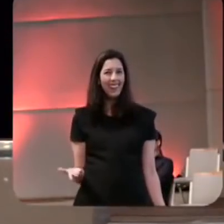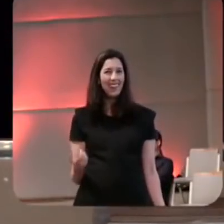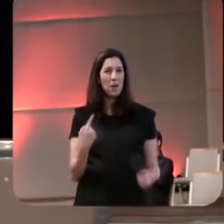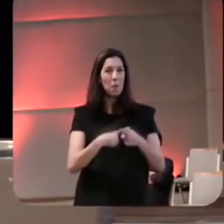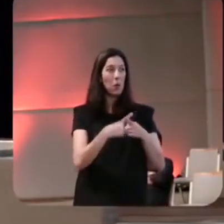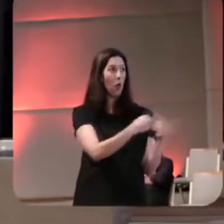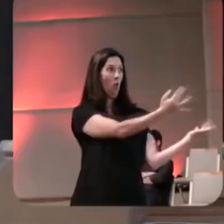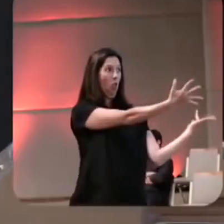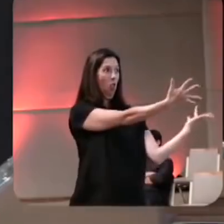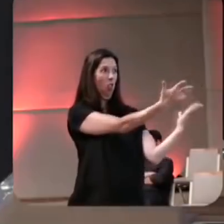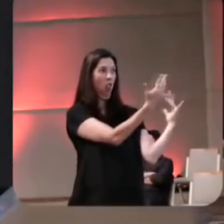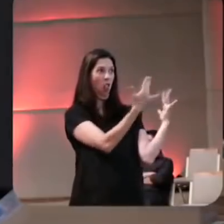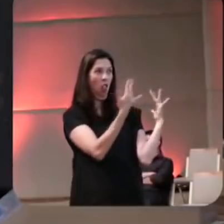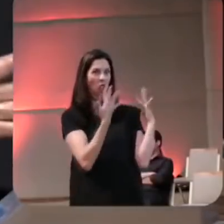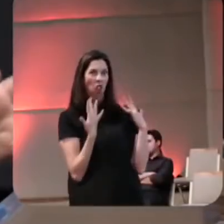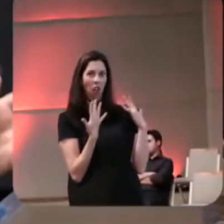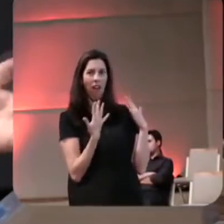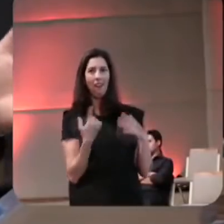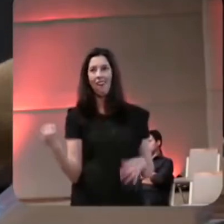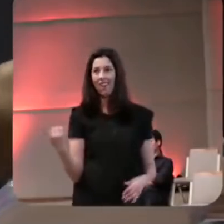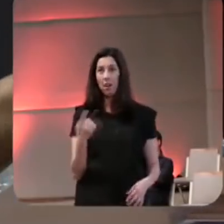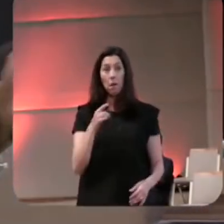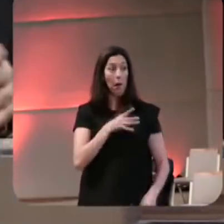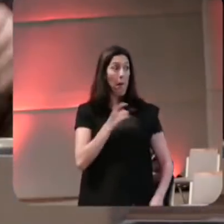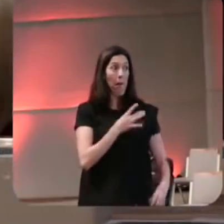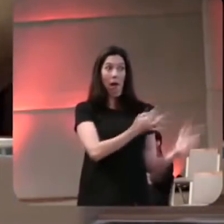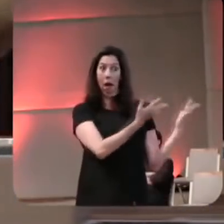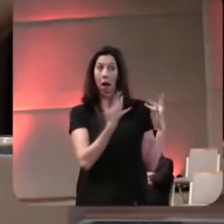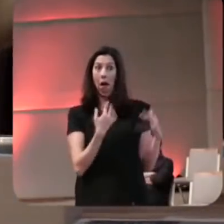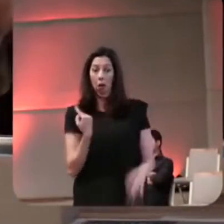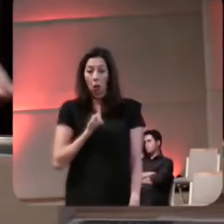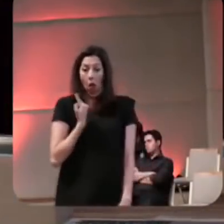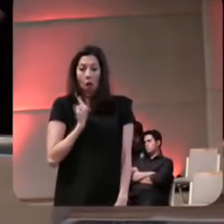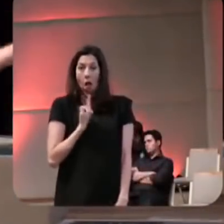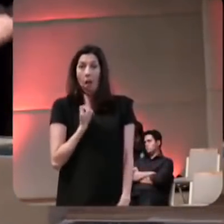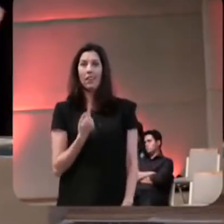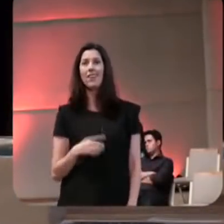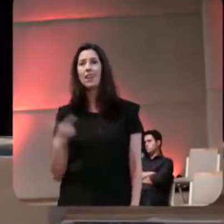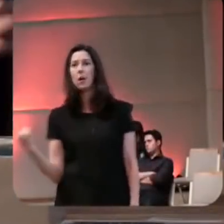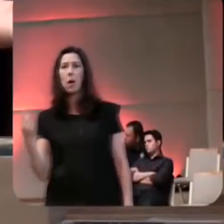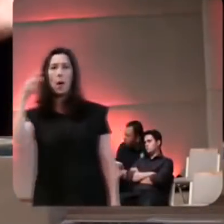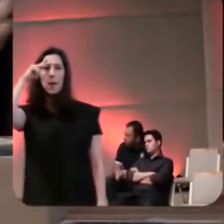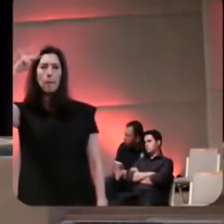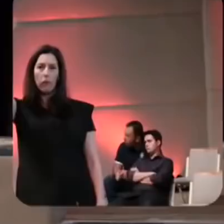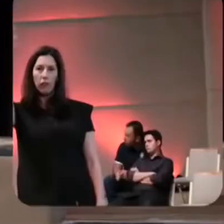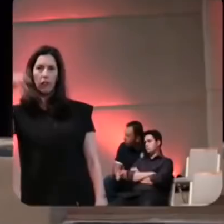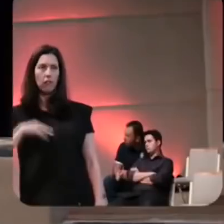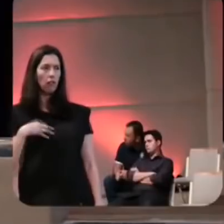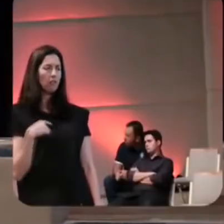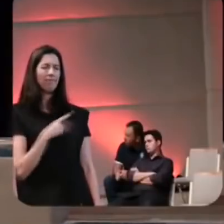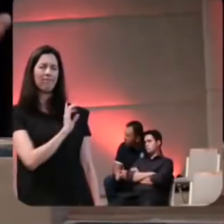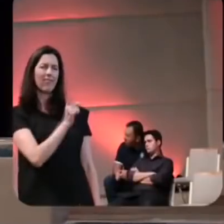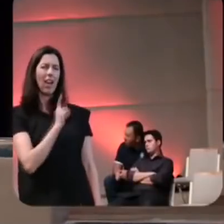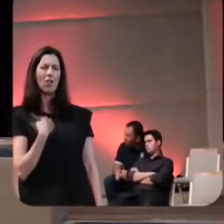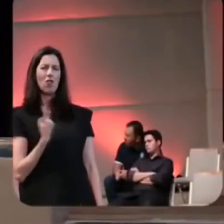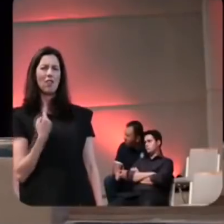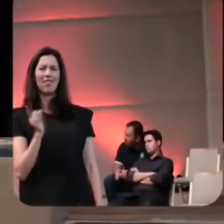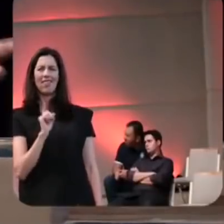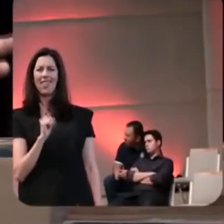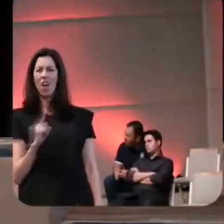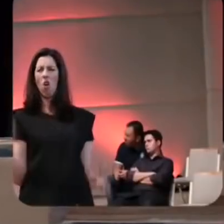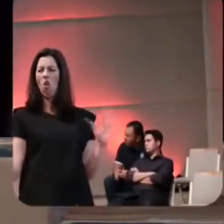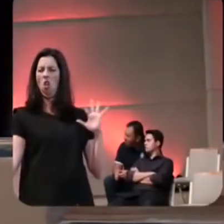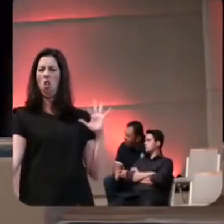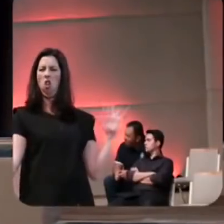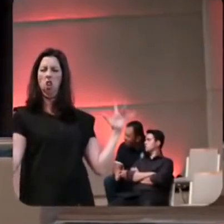Bom, a resposta mais natural que você podia me dar é dizer assim: pastor, é que um era profeta e o outro era só ajudante do profeta.